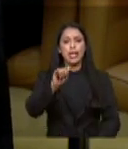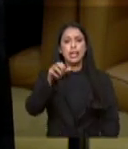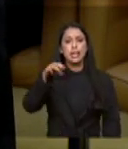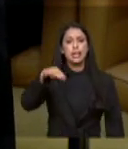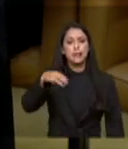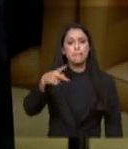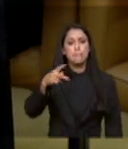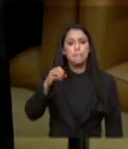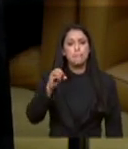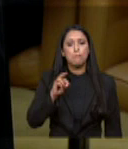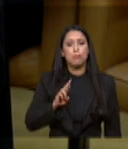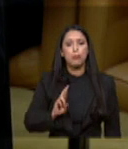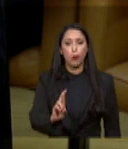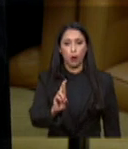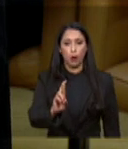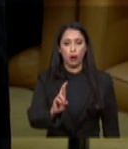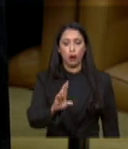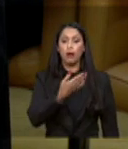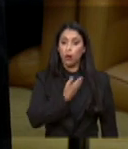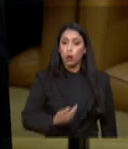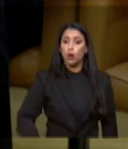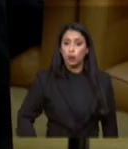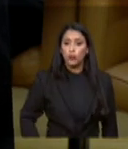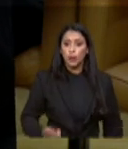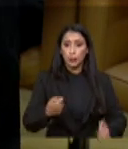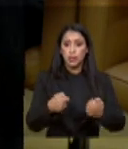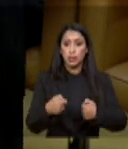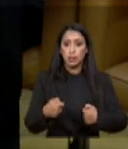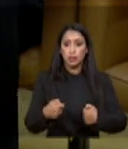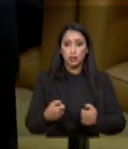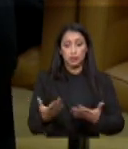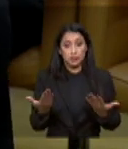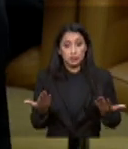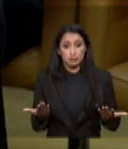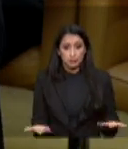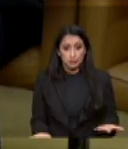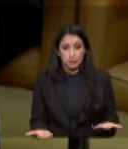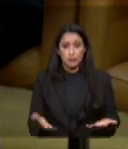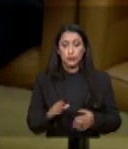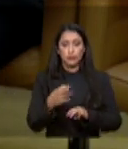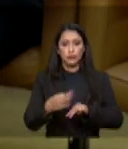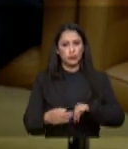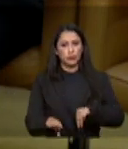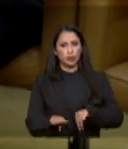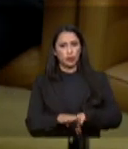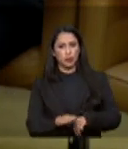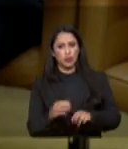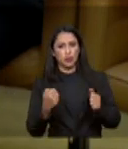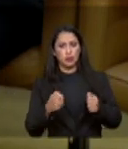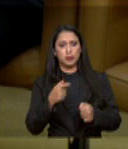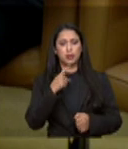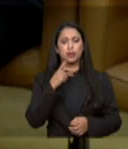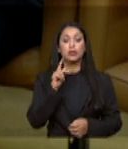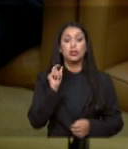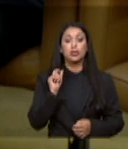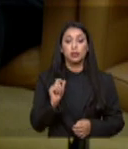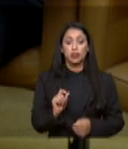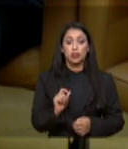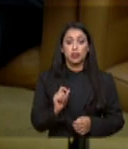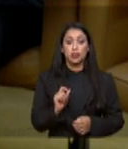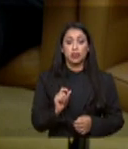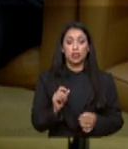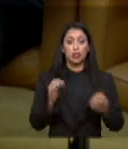impõe ao Estado brasileiro. Portanto, excelências, é preciso dizer